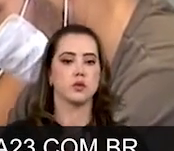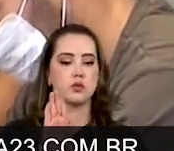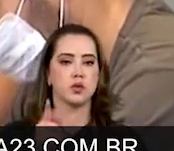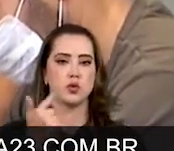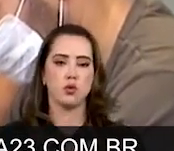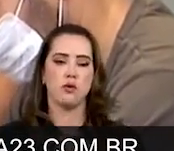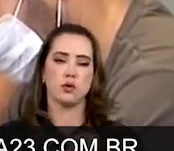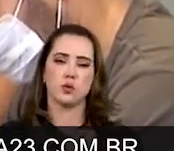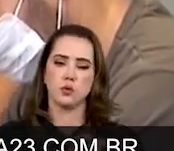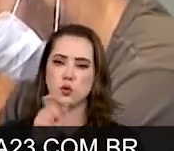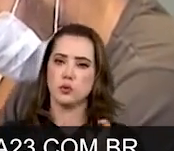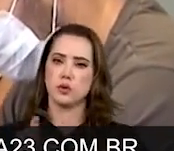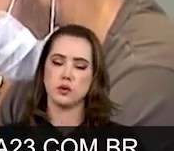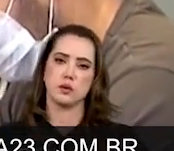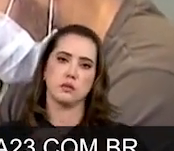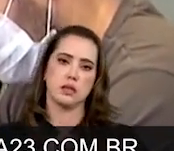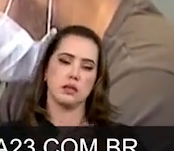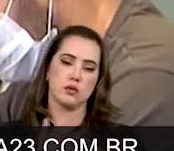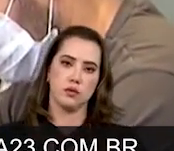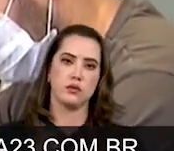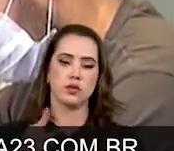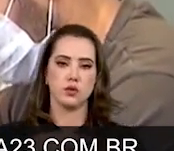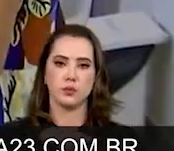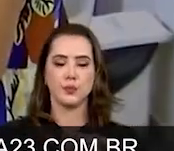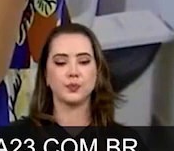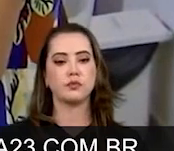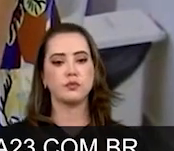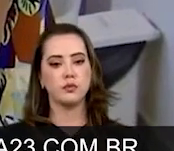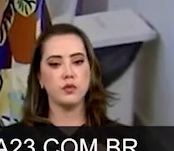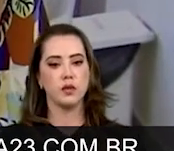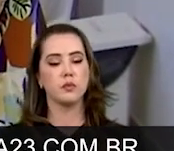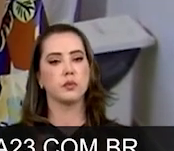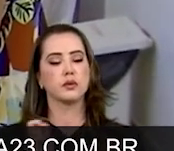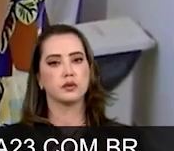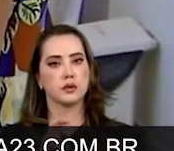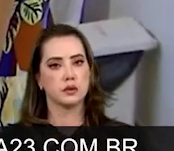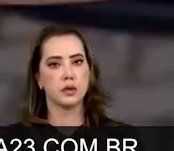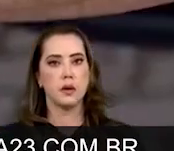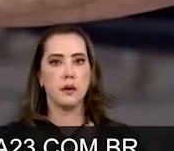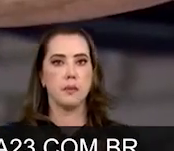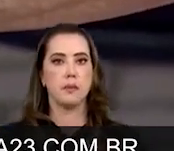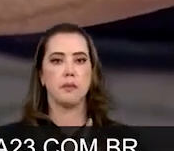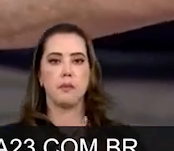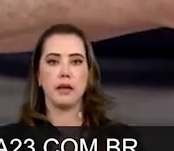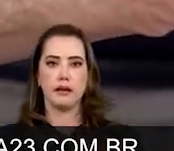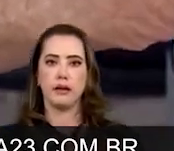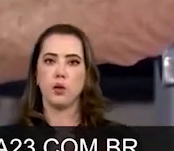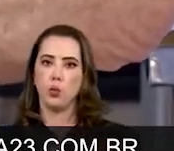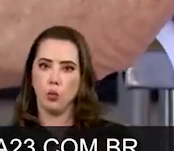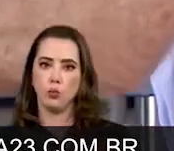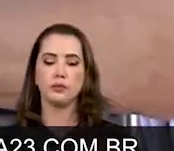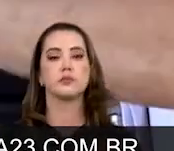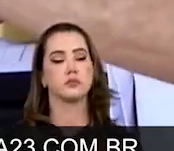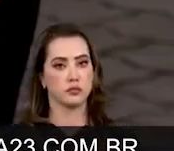no número de casos de Covid-19 em todo o país por causa da variante BQ1. A Fiocruz ressalta